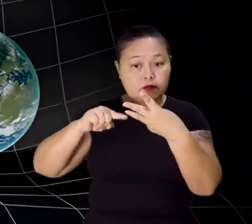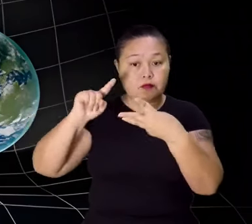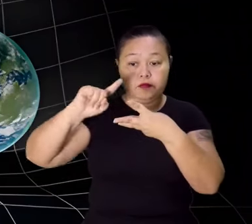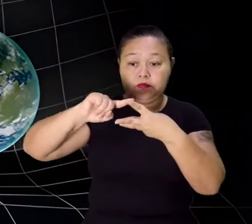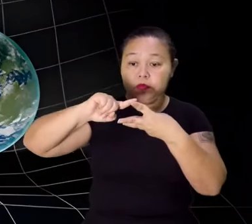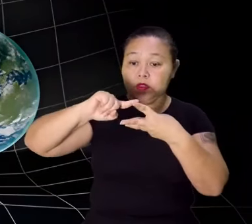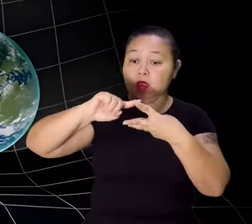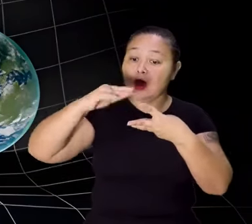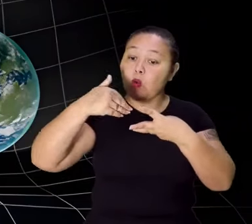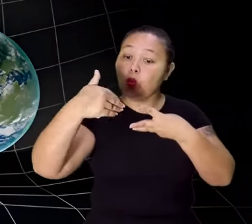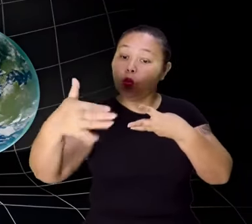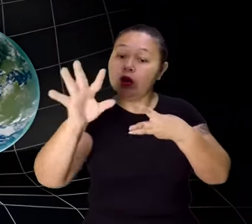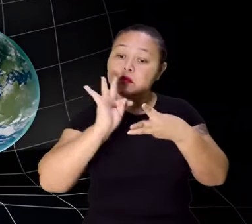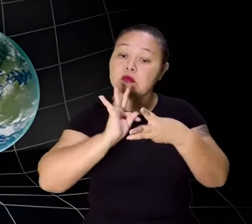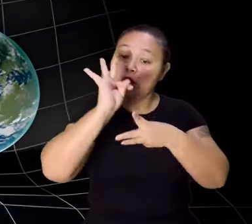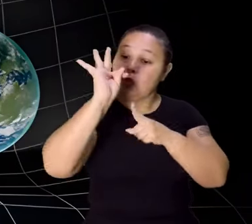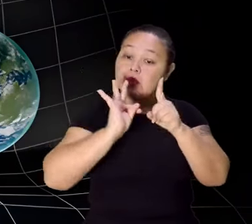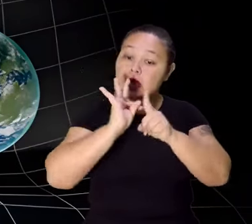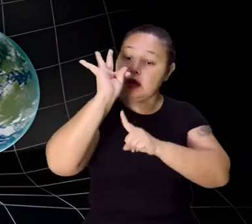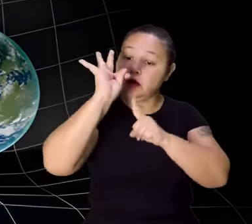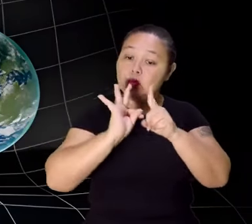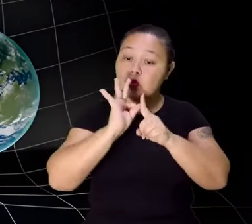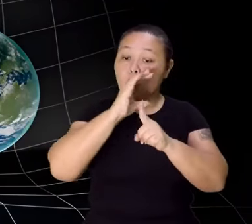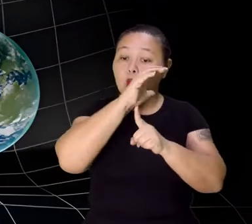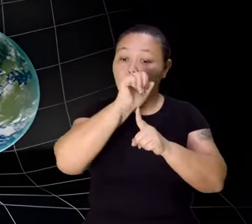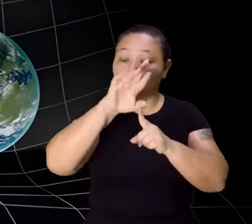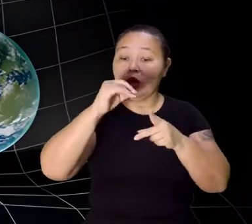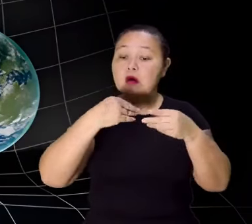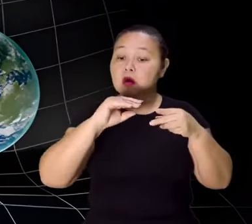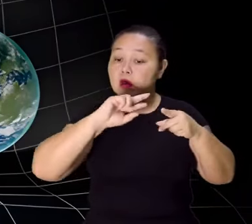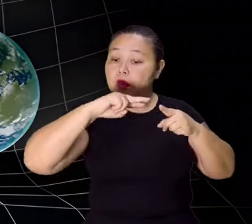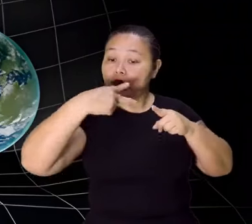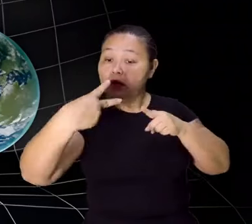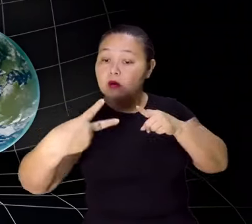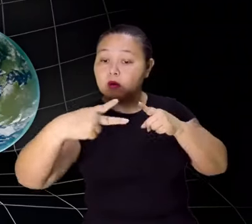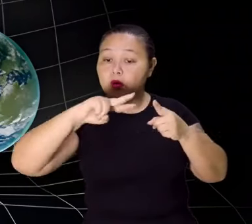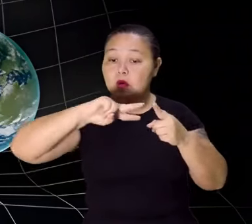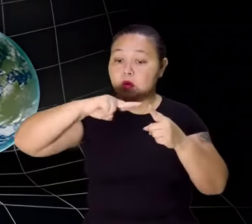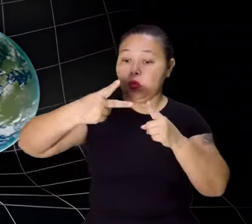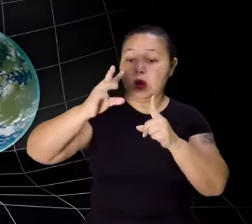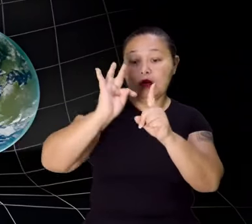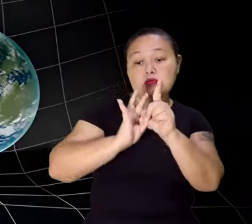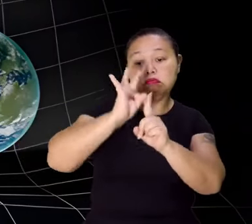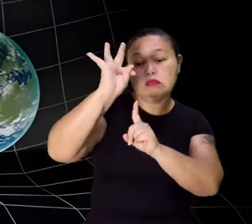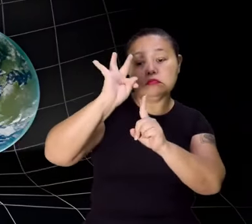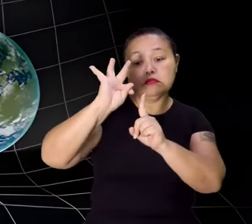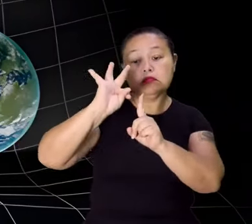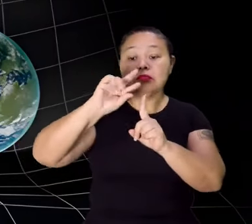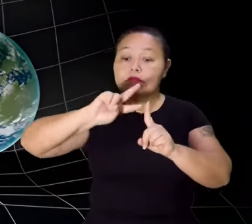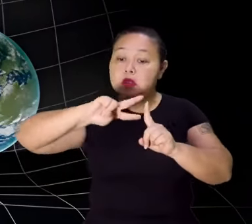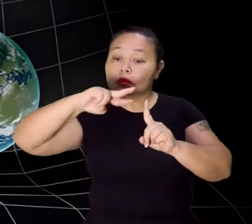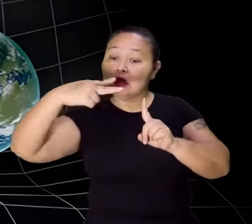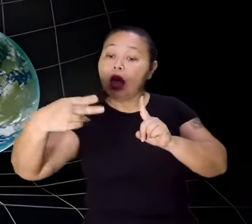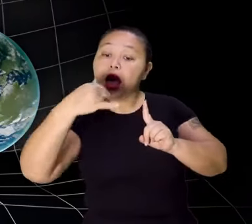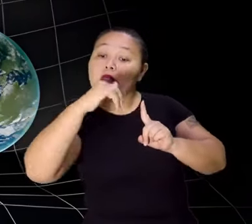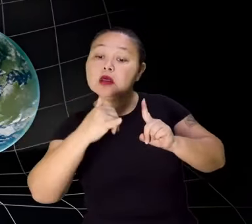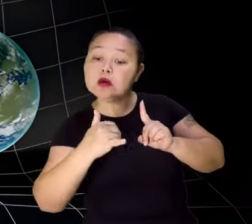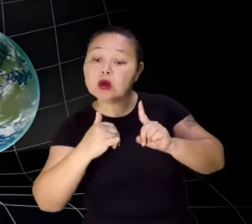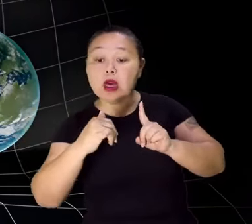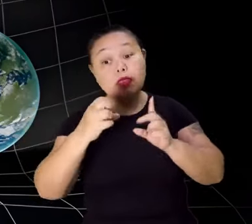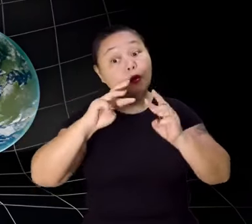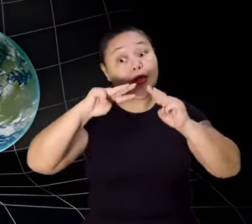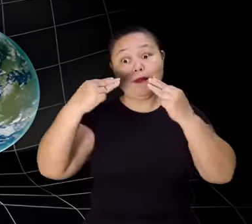condução térmica, né, Décio? O calor, é conduzido de molécula para molécula. Tu tem a transferência da energia e